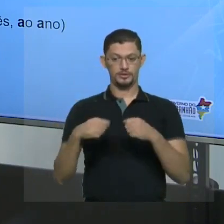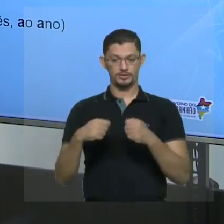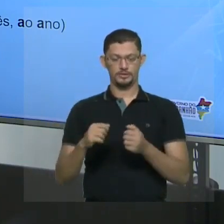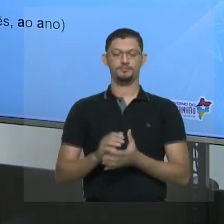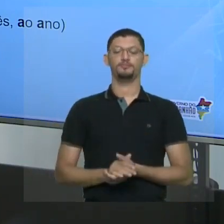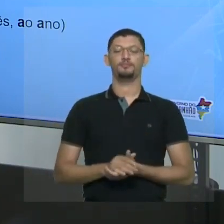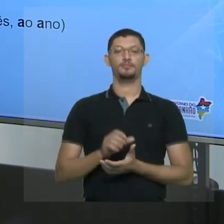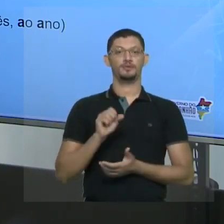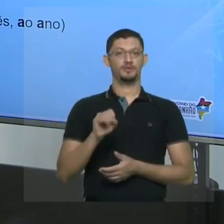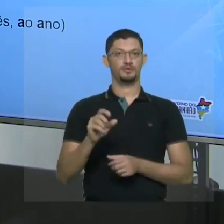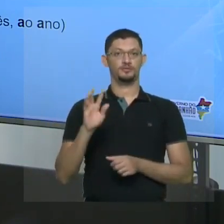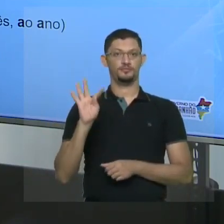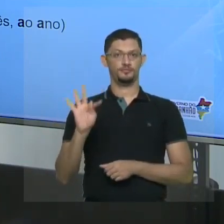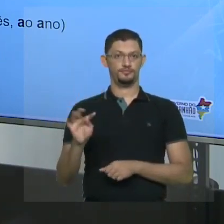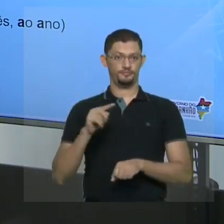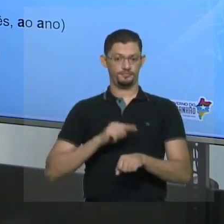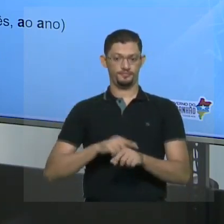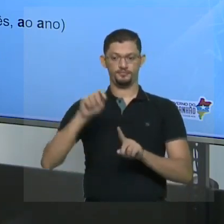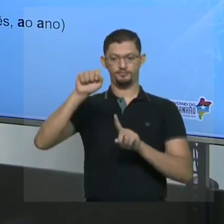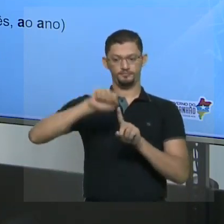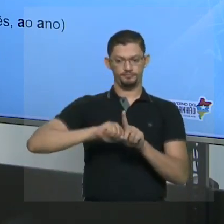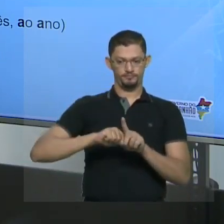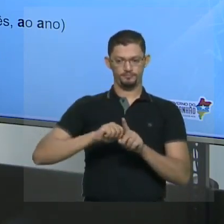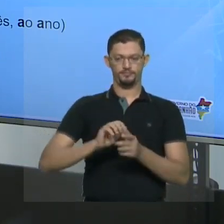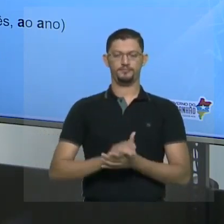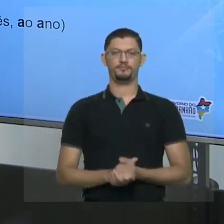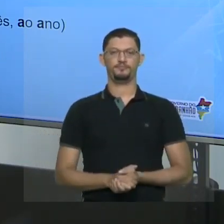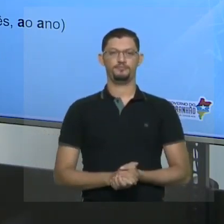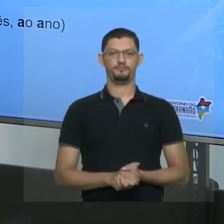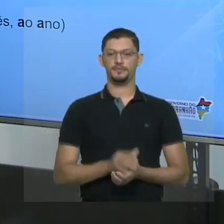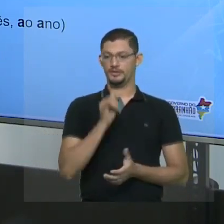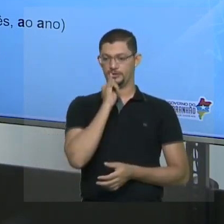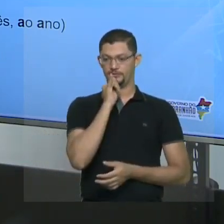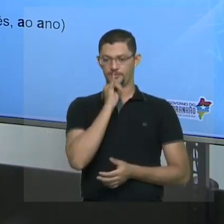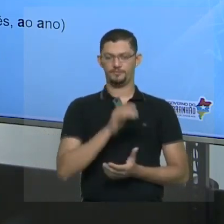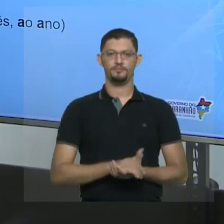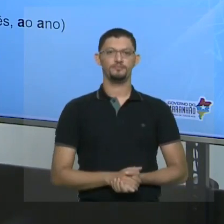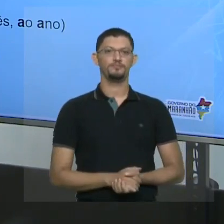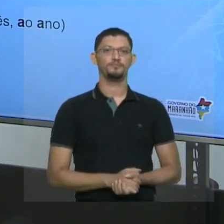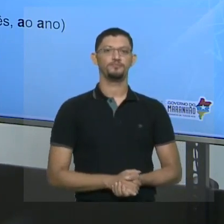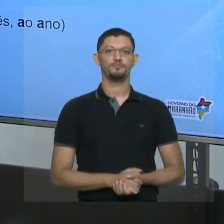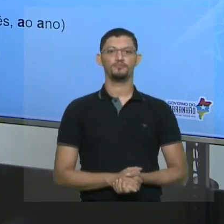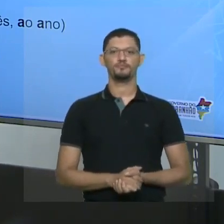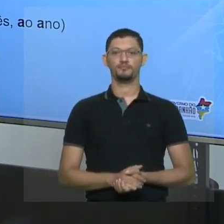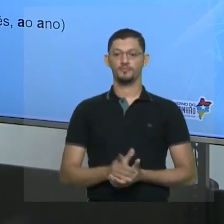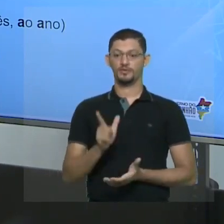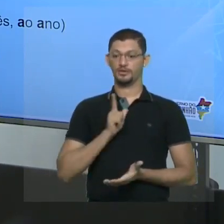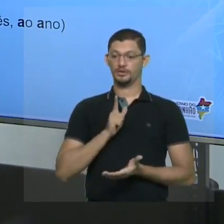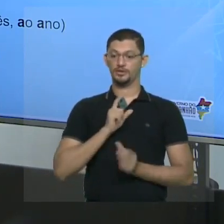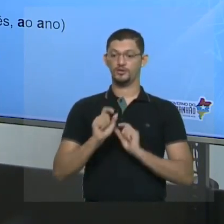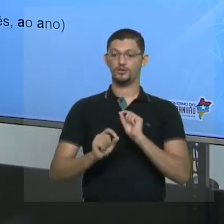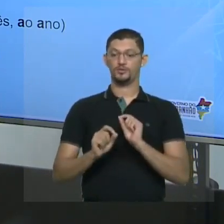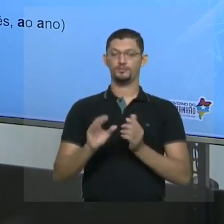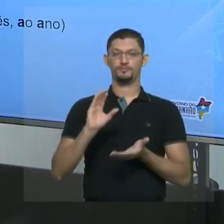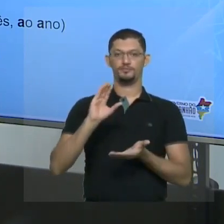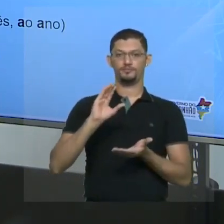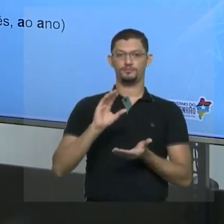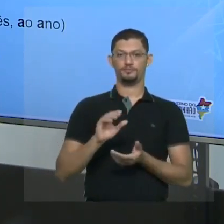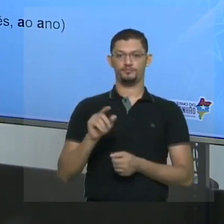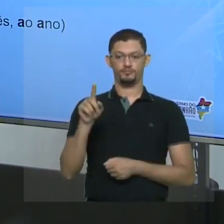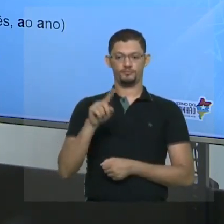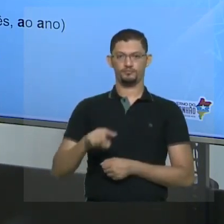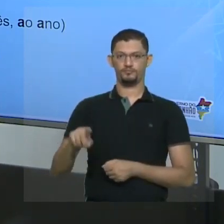dia. Se o tempo está em mês, a taxa tem que ser ao mês. E aí eu tenho que I e